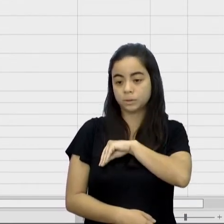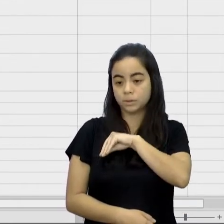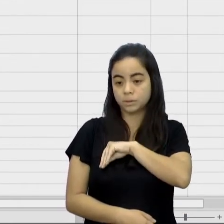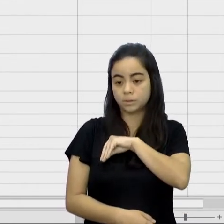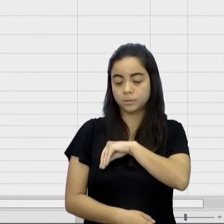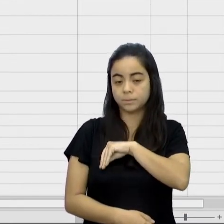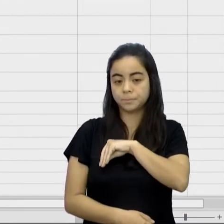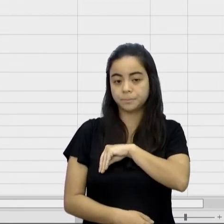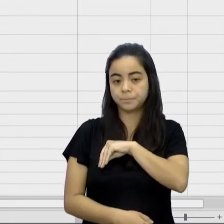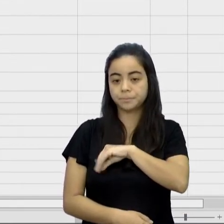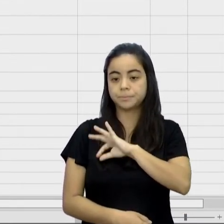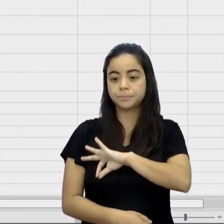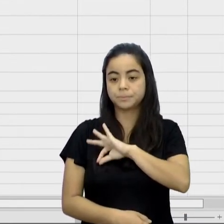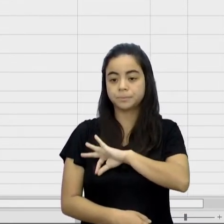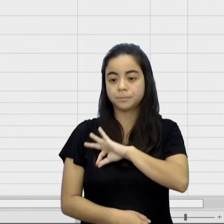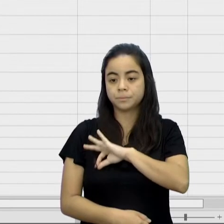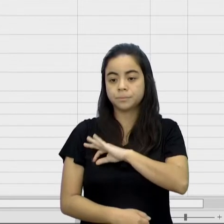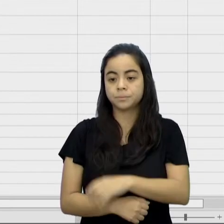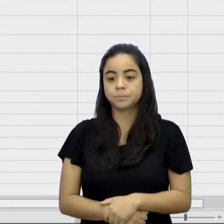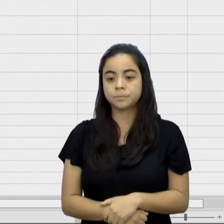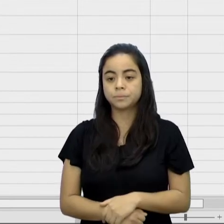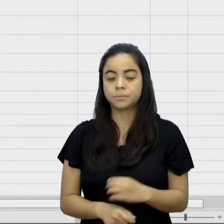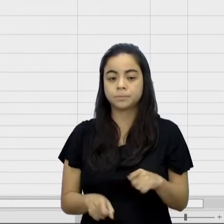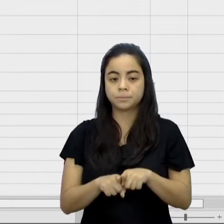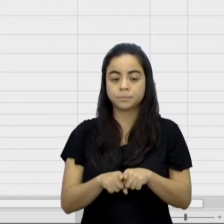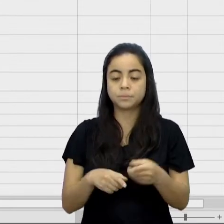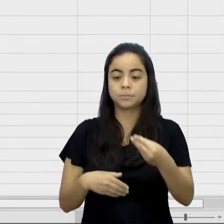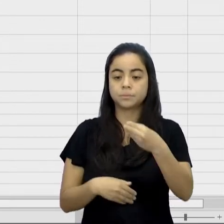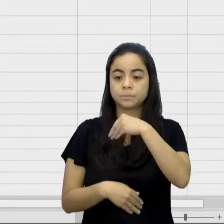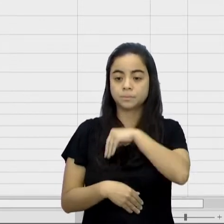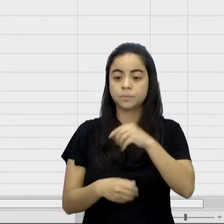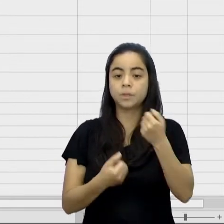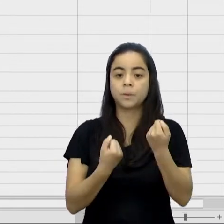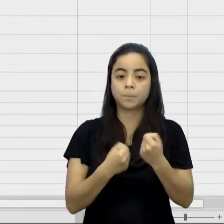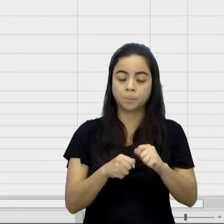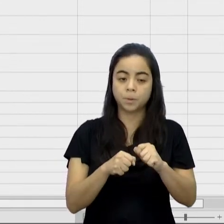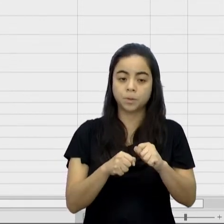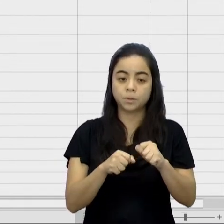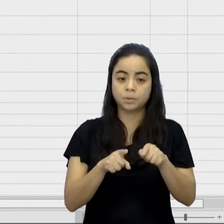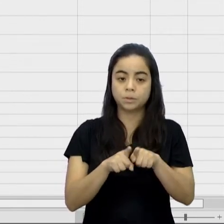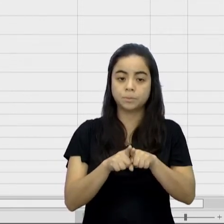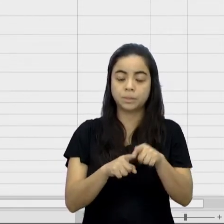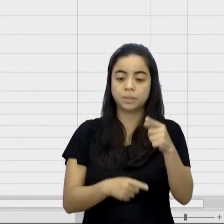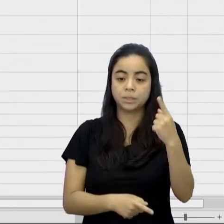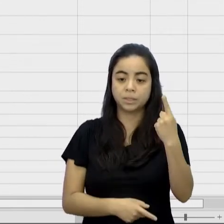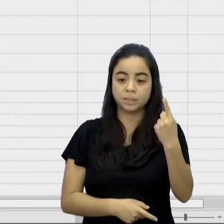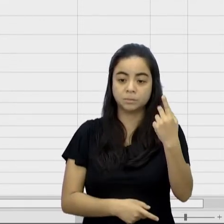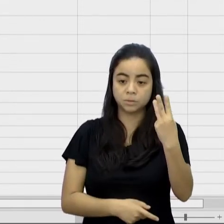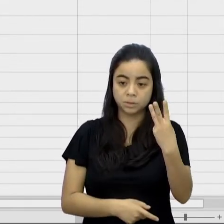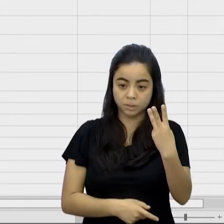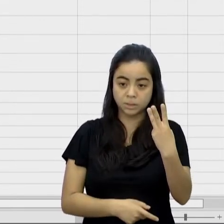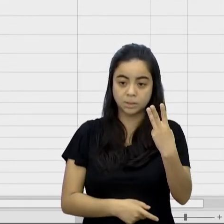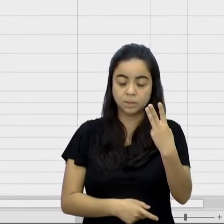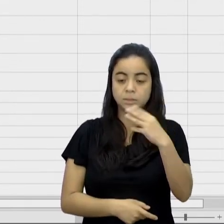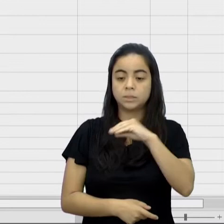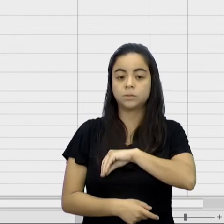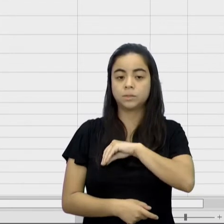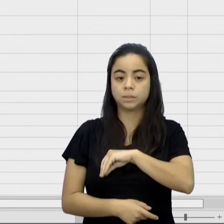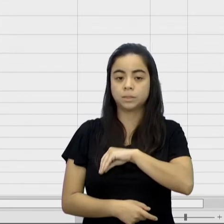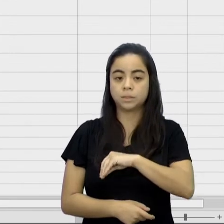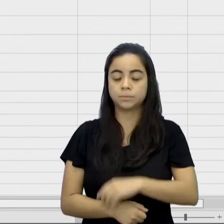os proventos. Dentro desse salário pode ter o 13º, que também entra como uma receita.